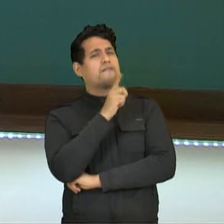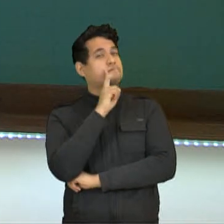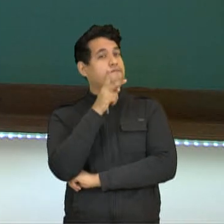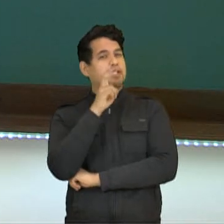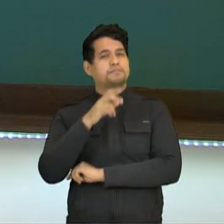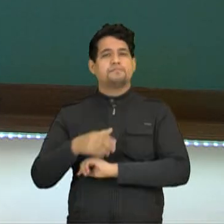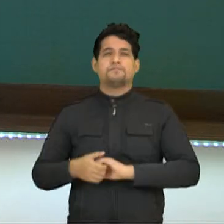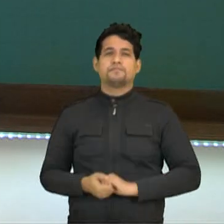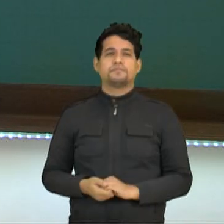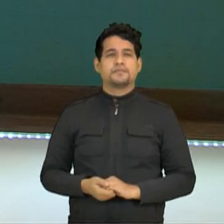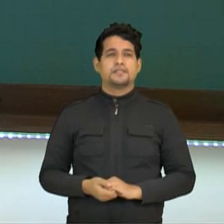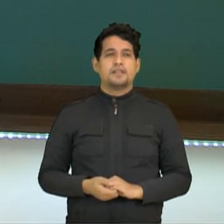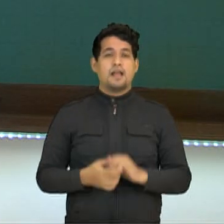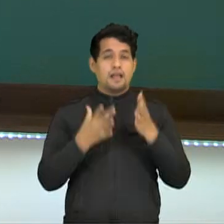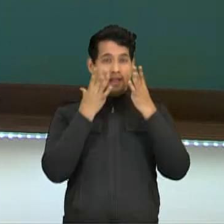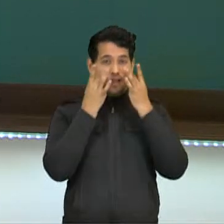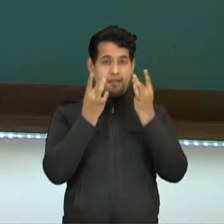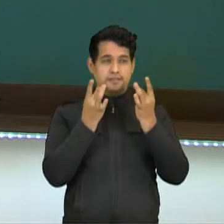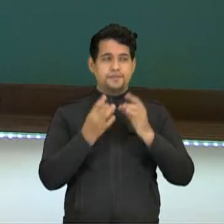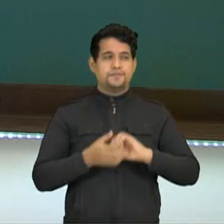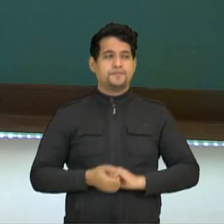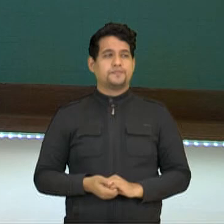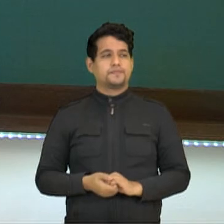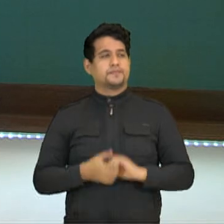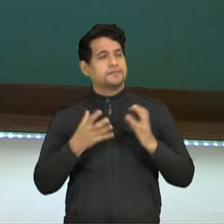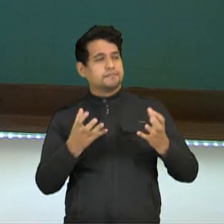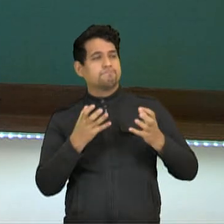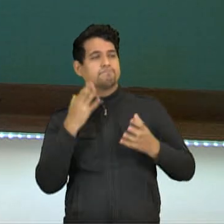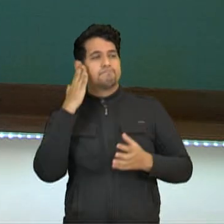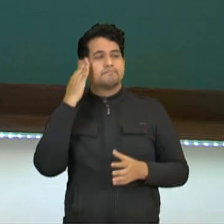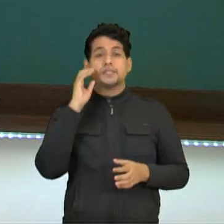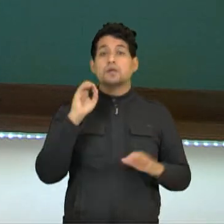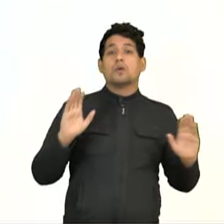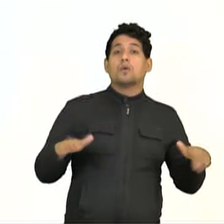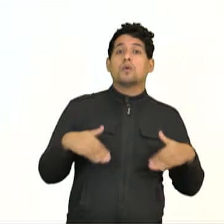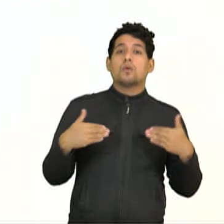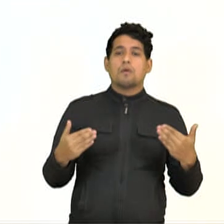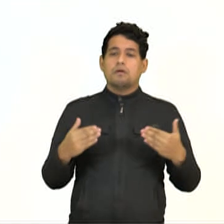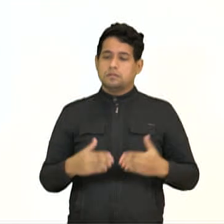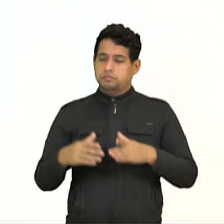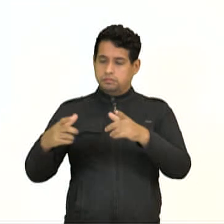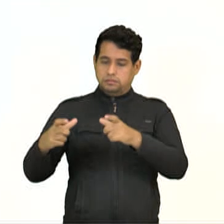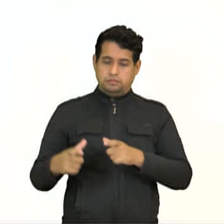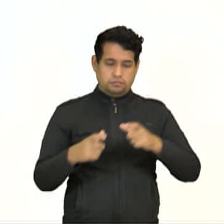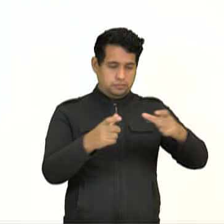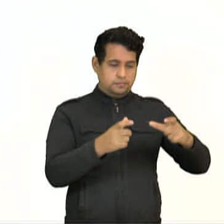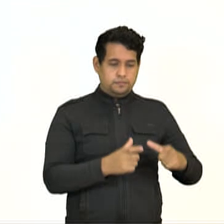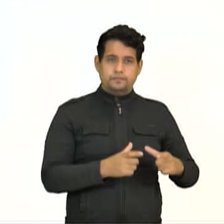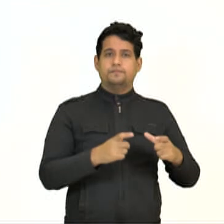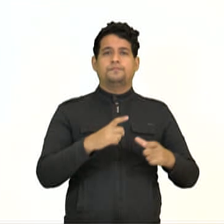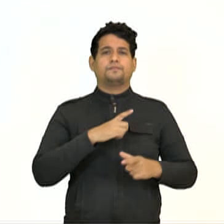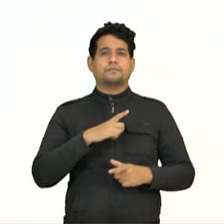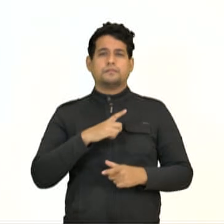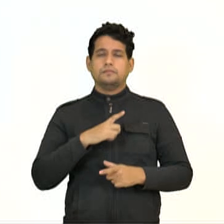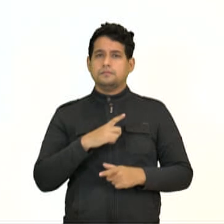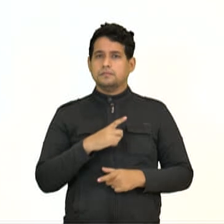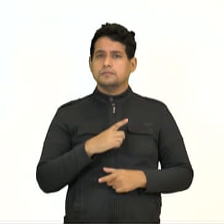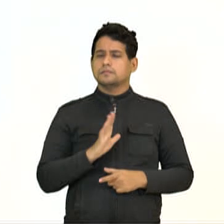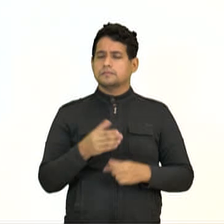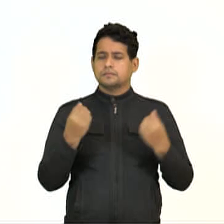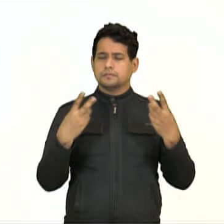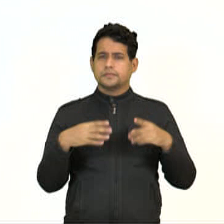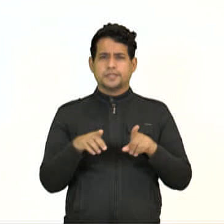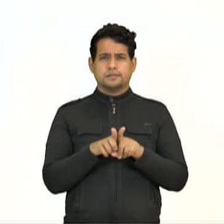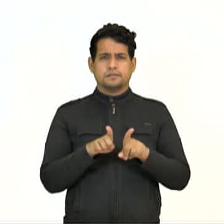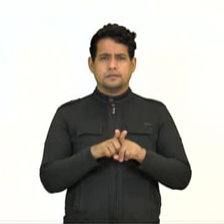ver? Pay attention. Eu quero saber quais são os cômodos que tem que estão